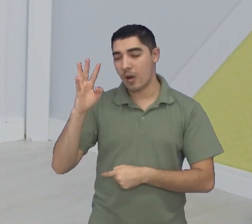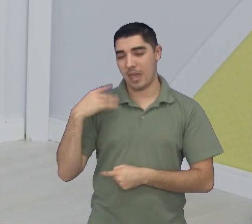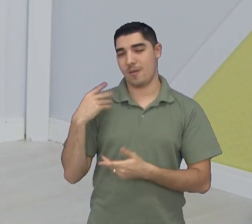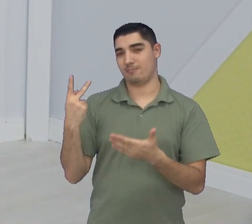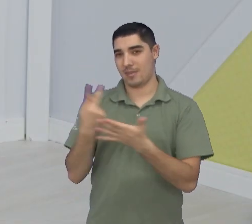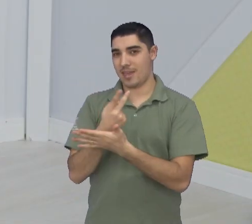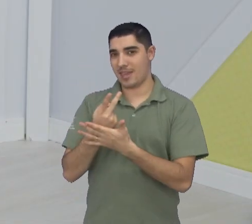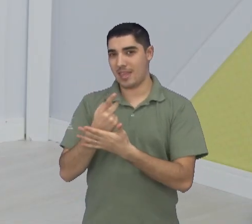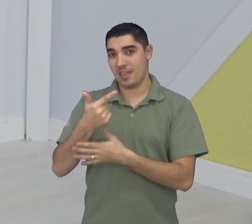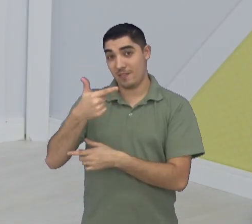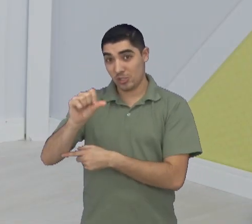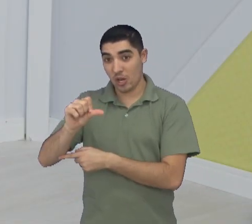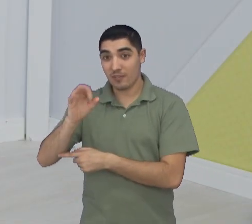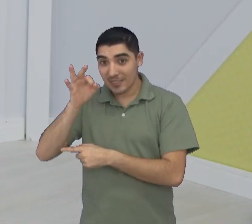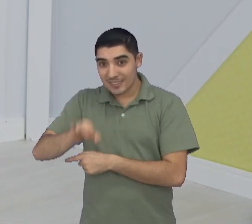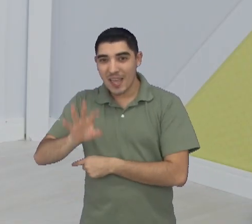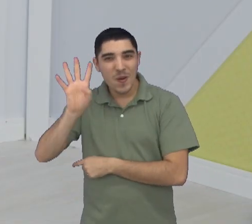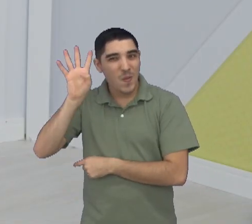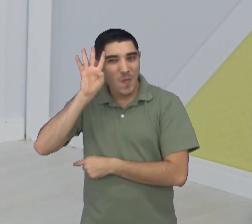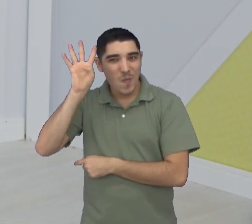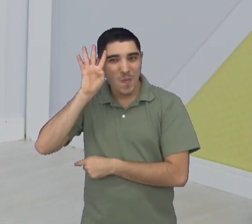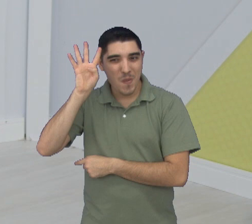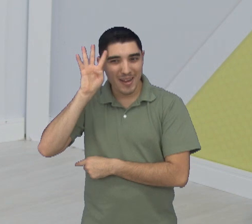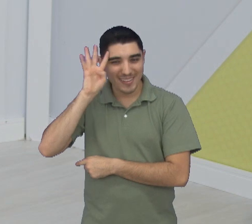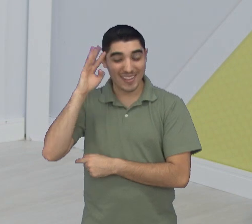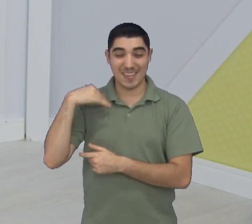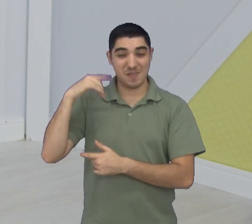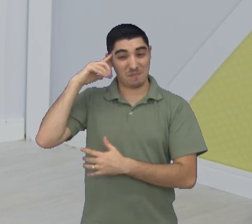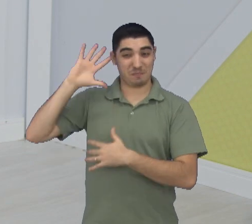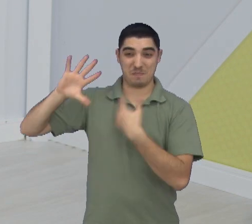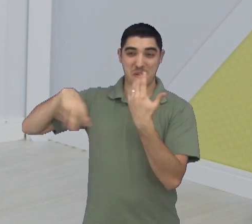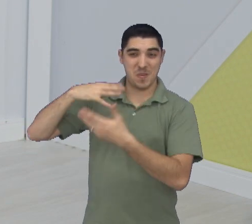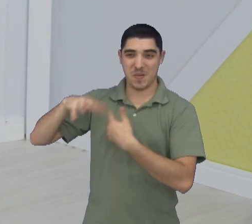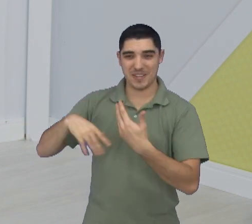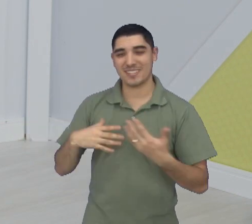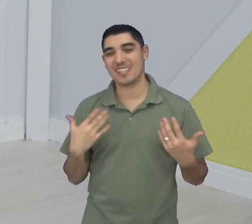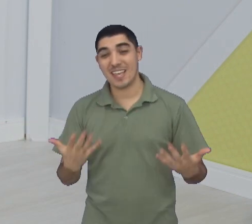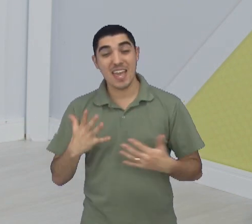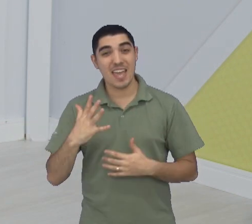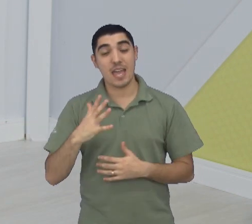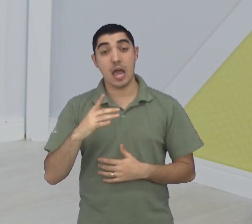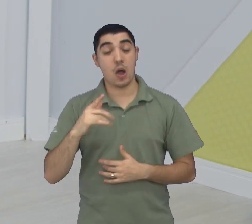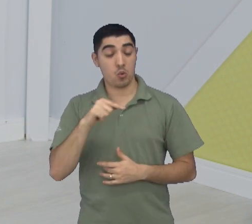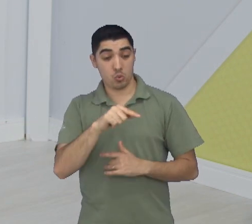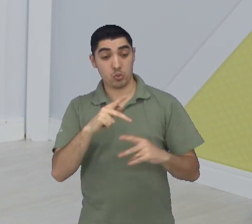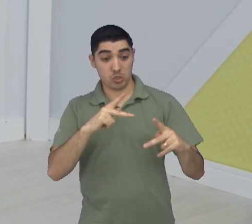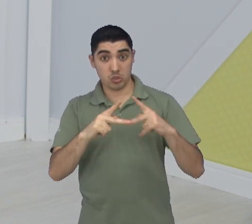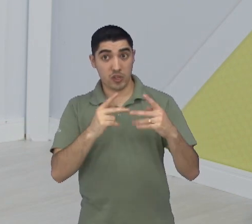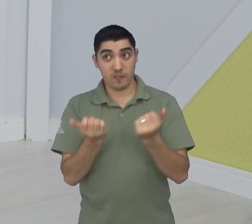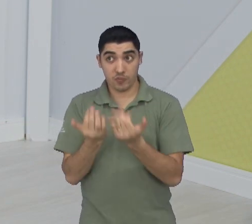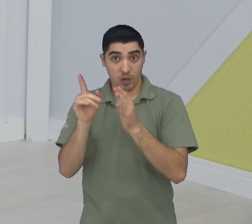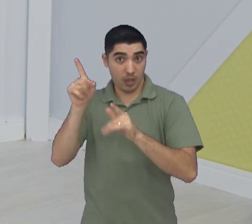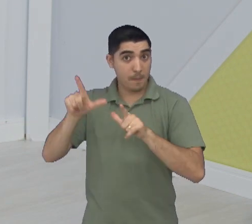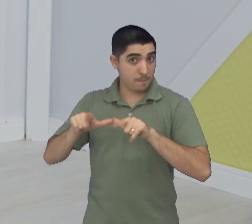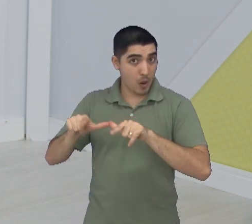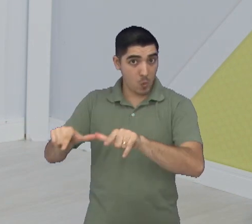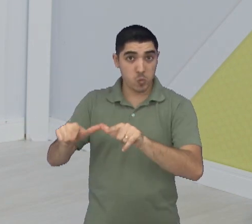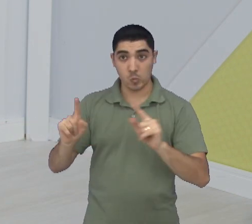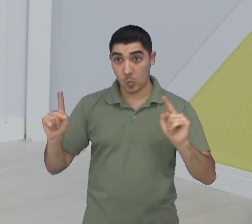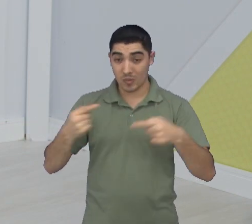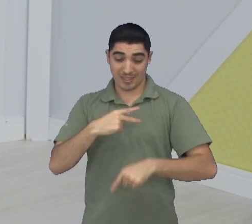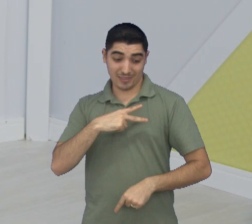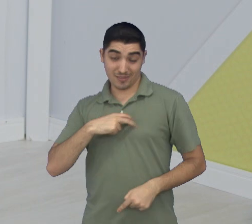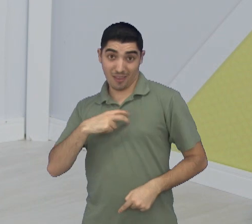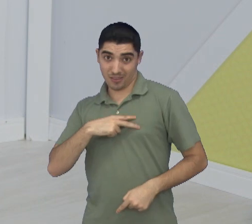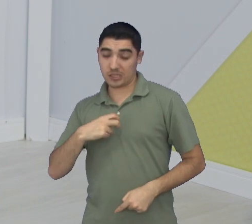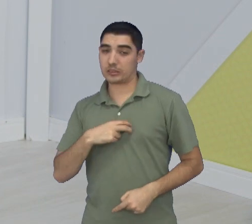aqui. O calendário está um pouquinho bagunçado na minha cabeça. Mas o São José vai para Bauru contra o SESI, que é uma outra equipe difícil. Enfim, não